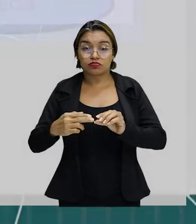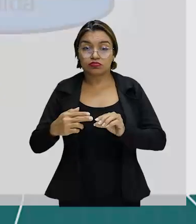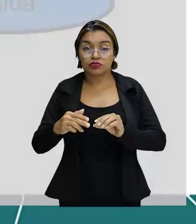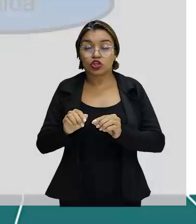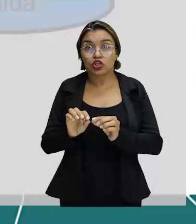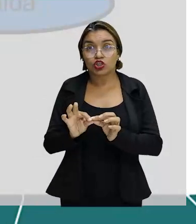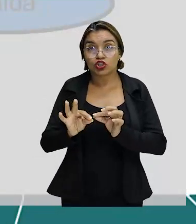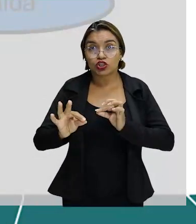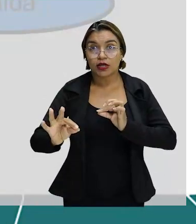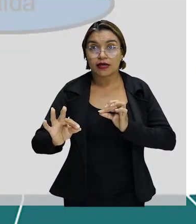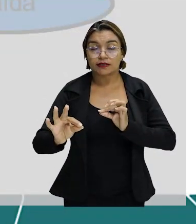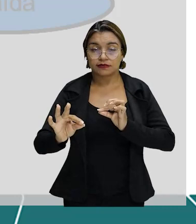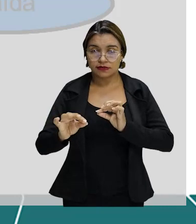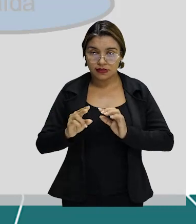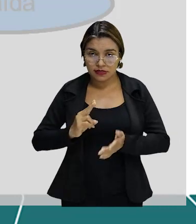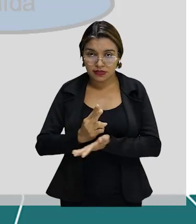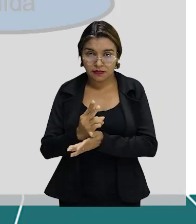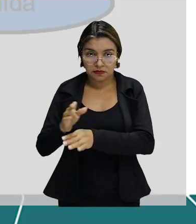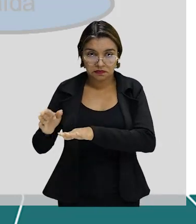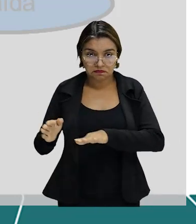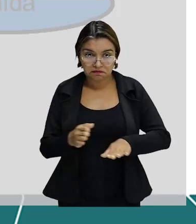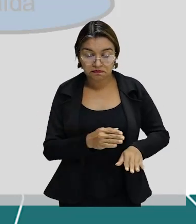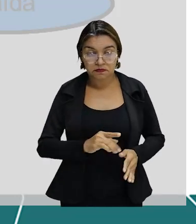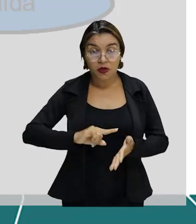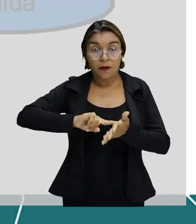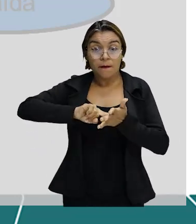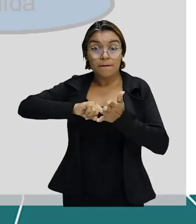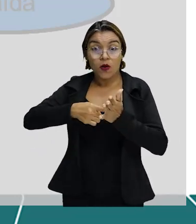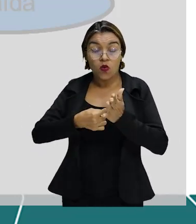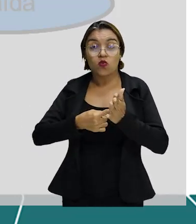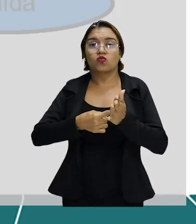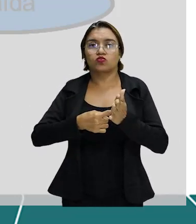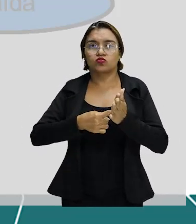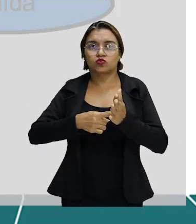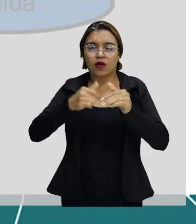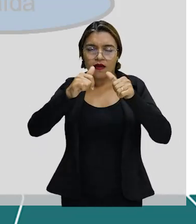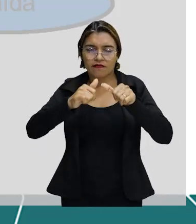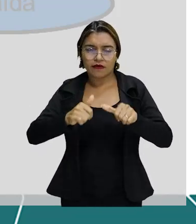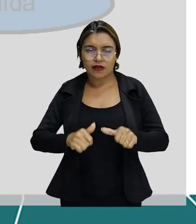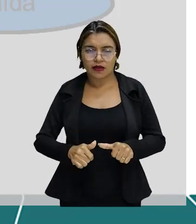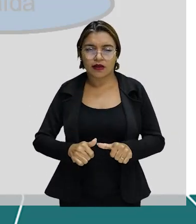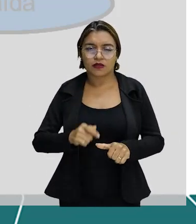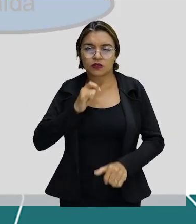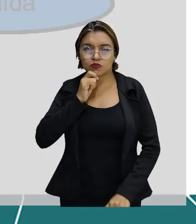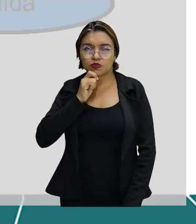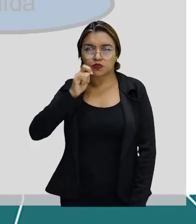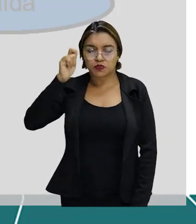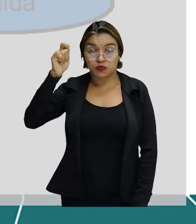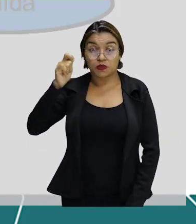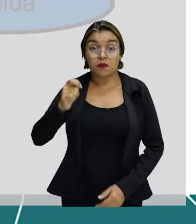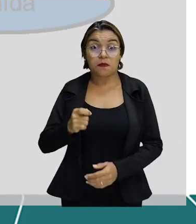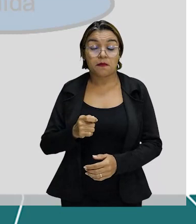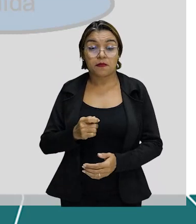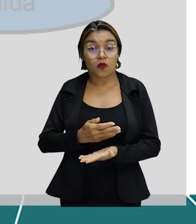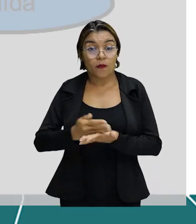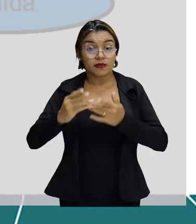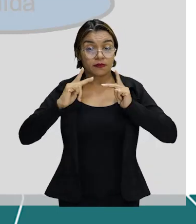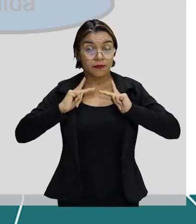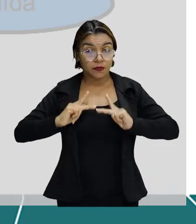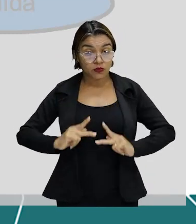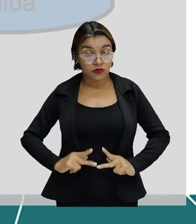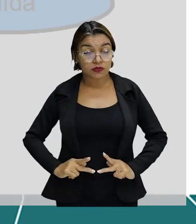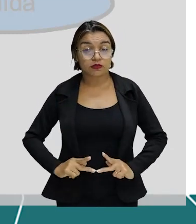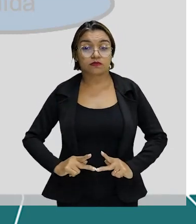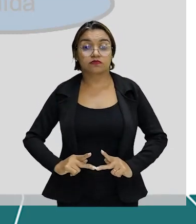estendidas pontos que são avaliados pelos juízes quando o atleta realiza um salto a posição inicial